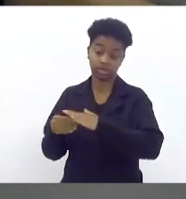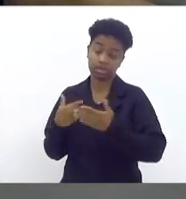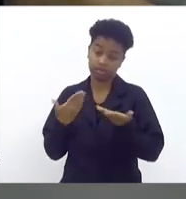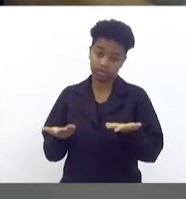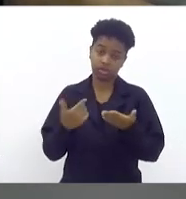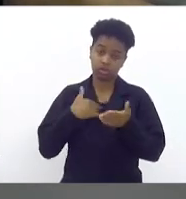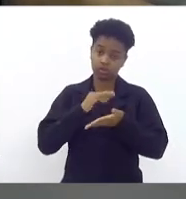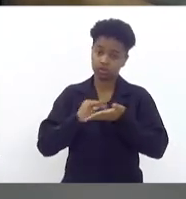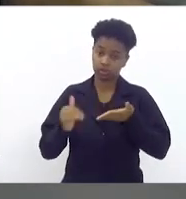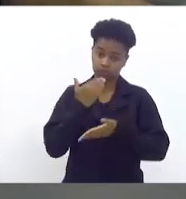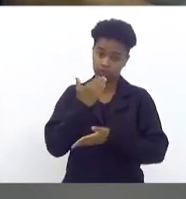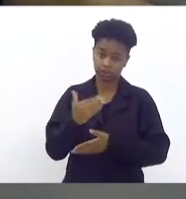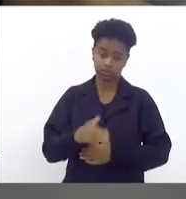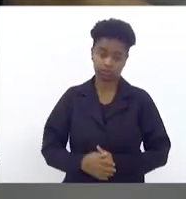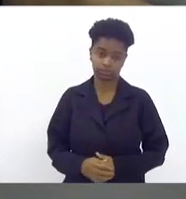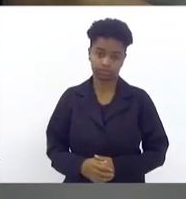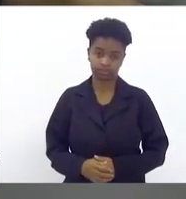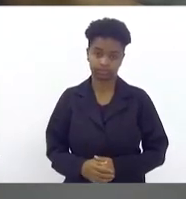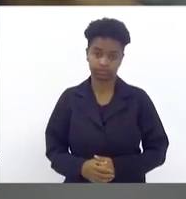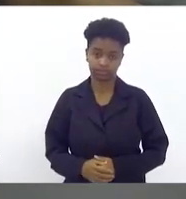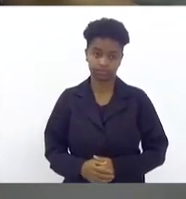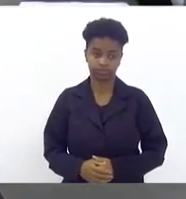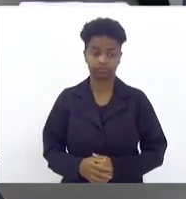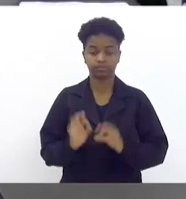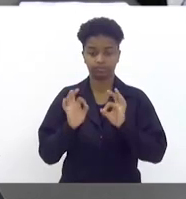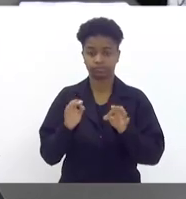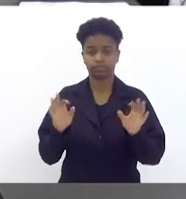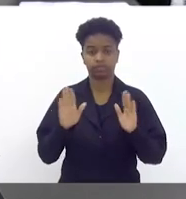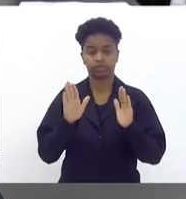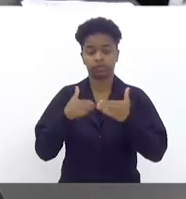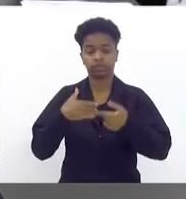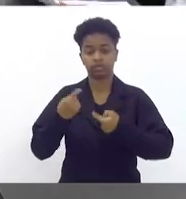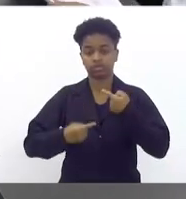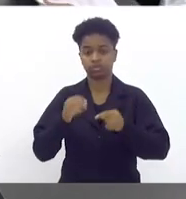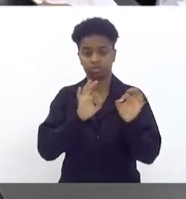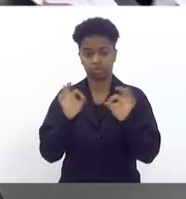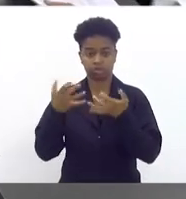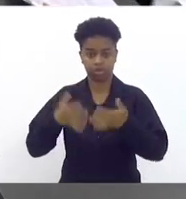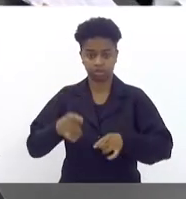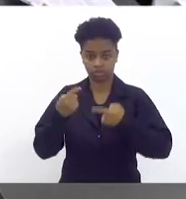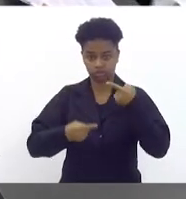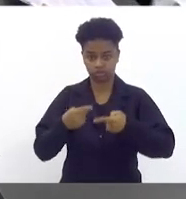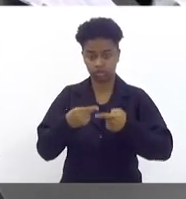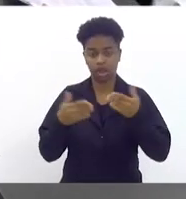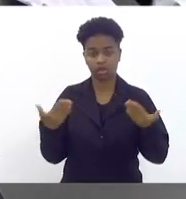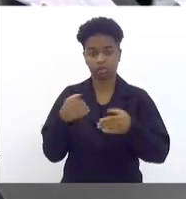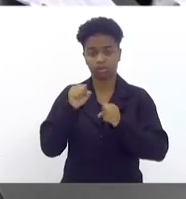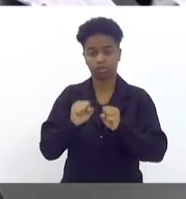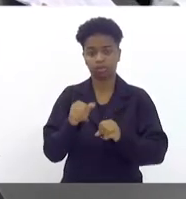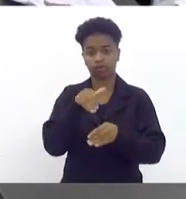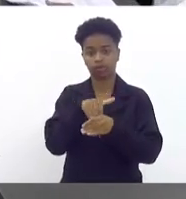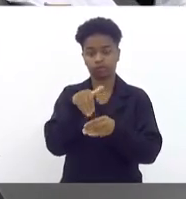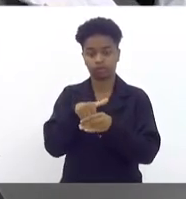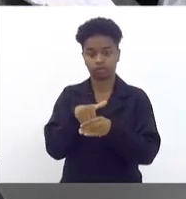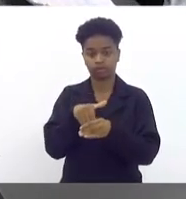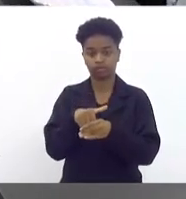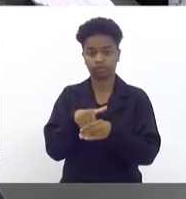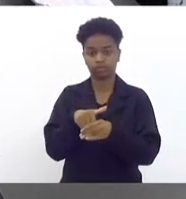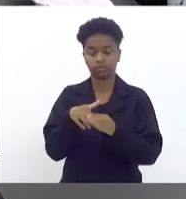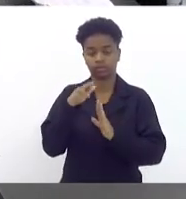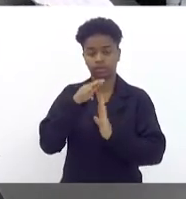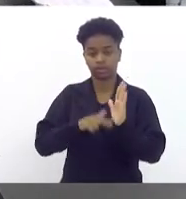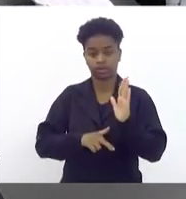o pedido de vista. Tá certo. Encerrada a discussão, havendo quem queira discutir, encerrada a discussão, em votação, o relatório